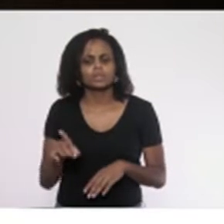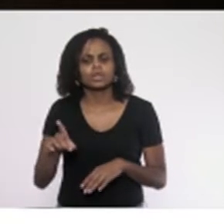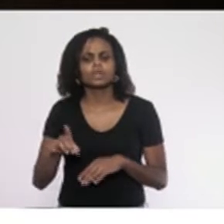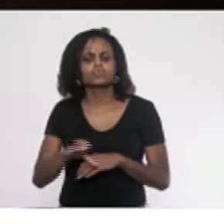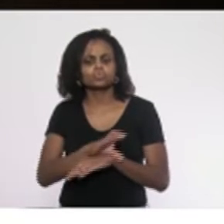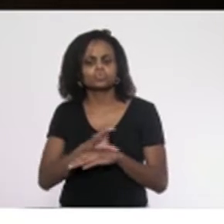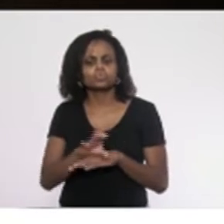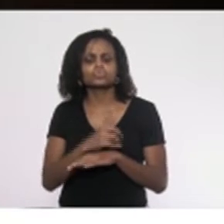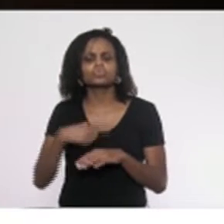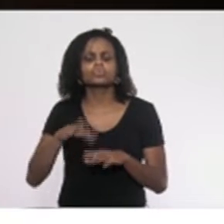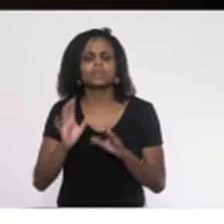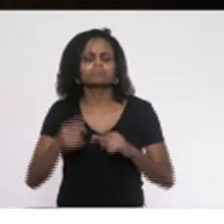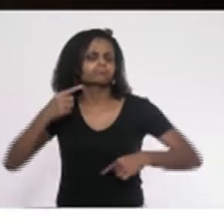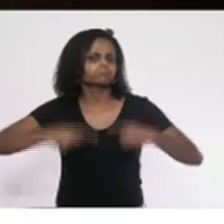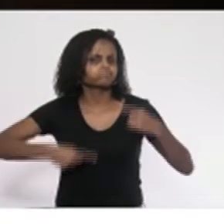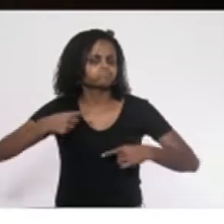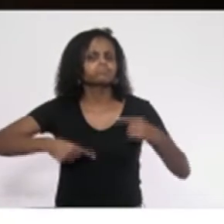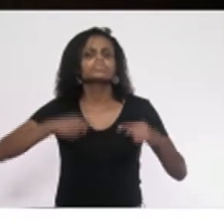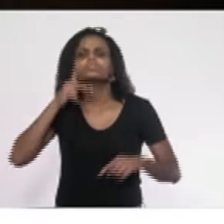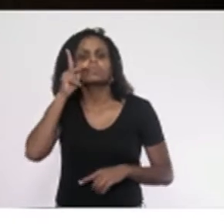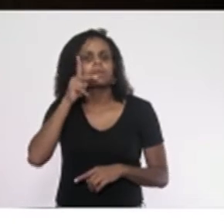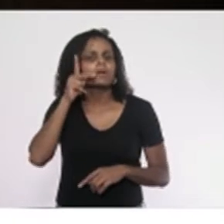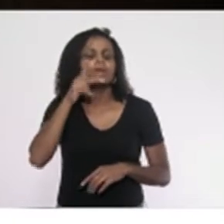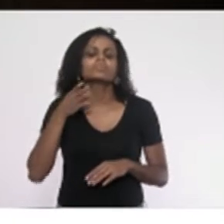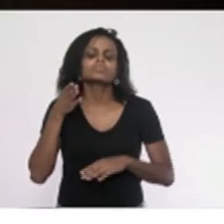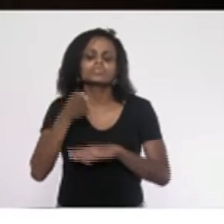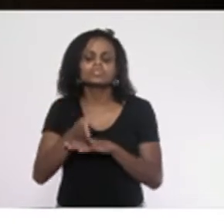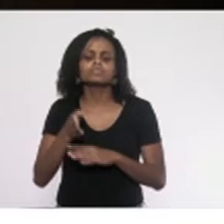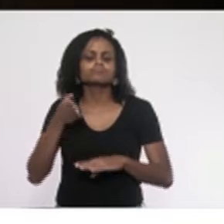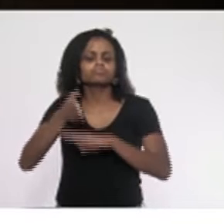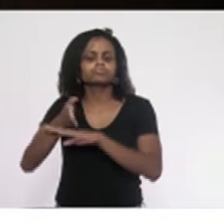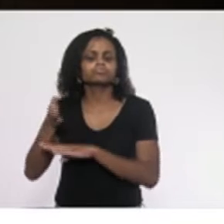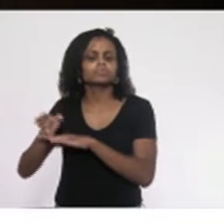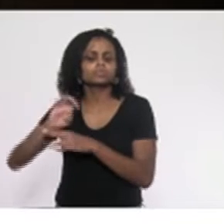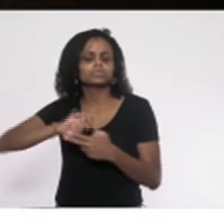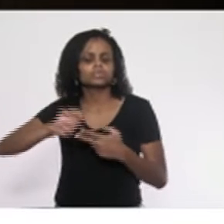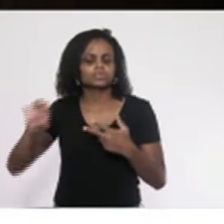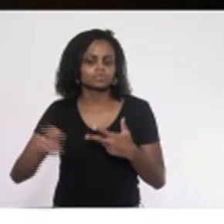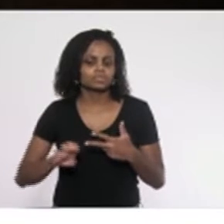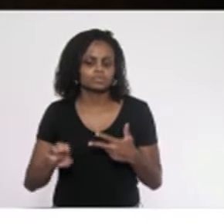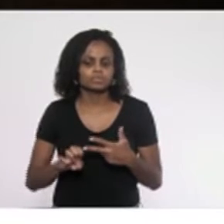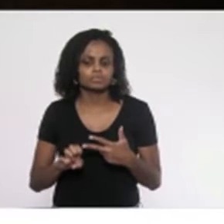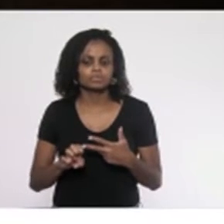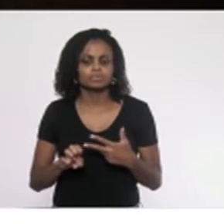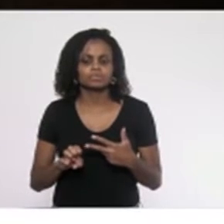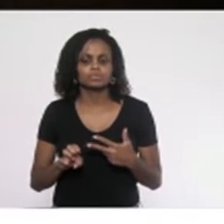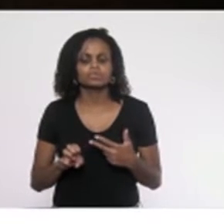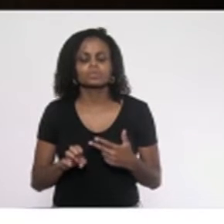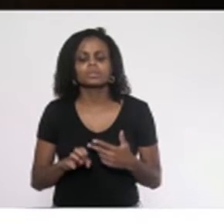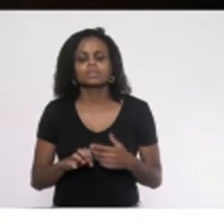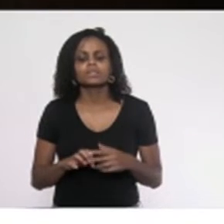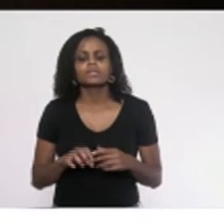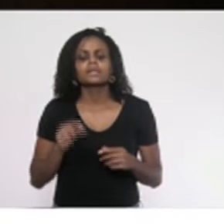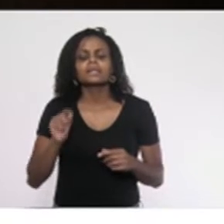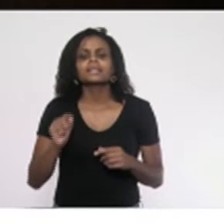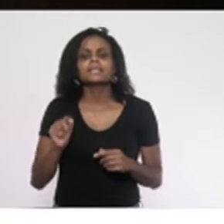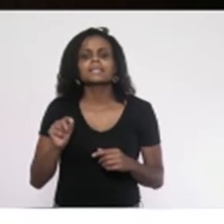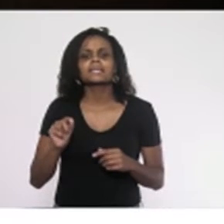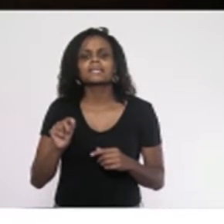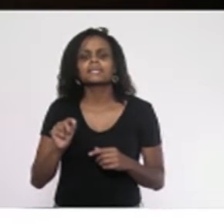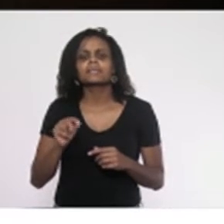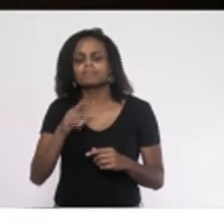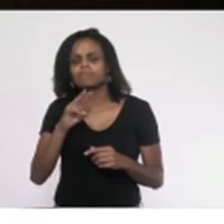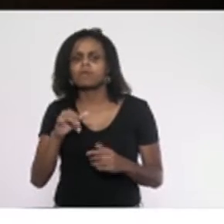plenário, inclusive, dessa casa interferir no executivo. O poder discricionário de quem vai pagar ou deixar de pagar, cabe a essa